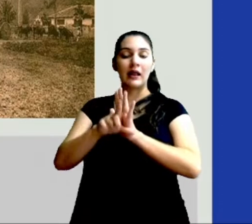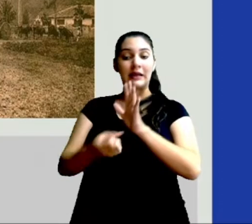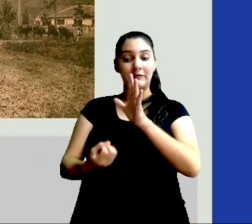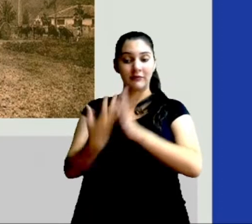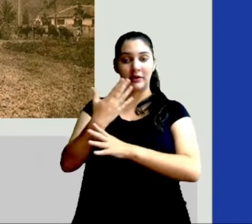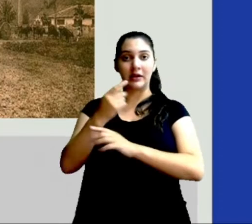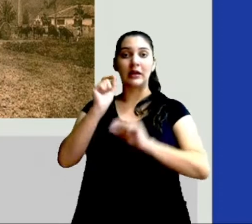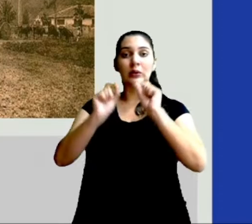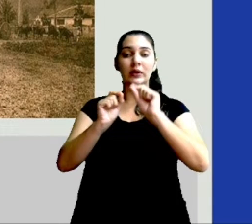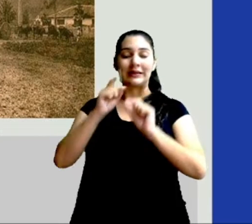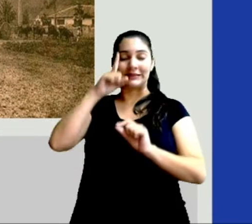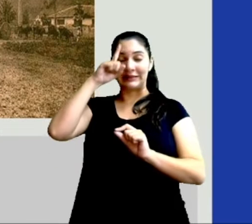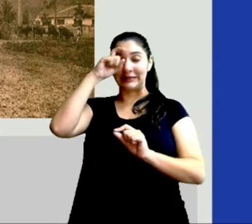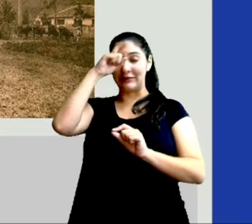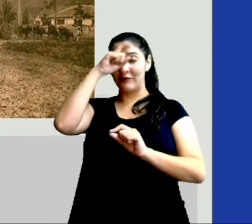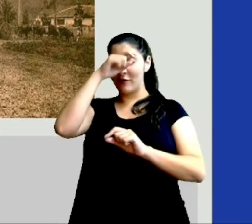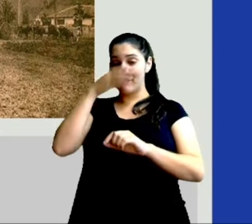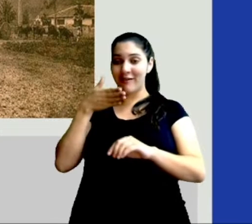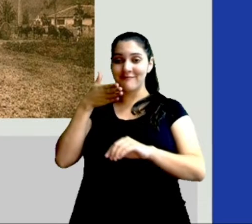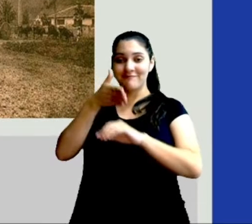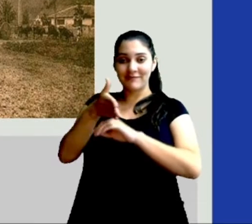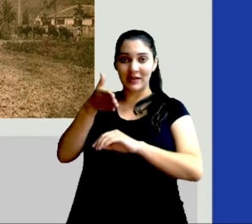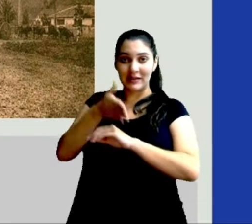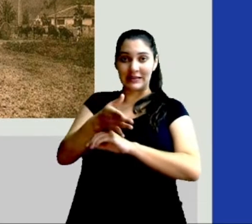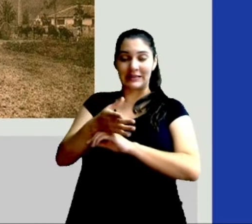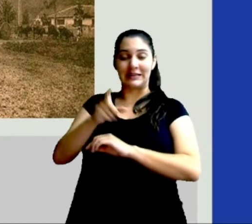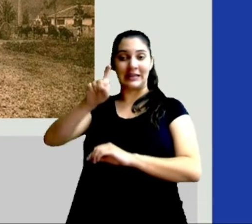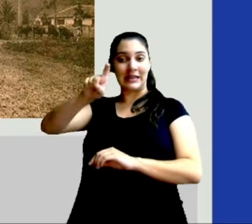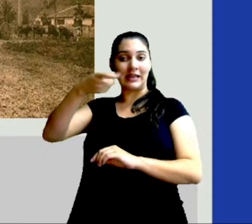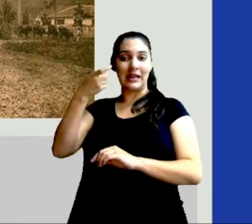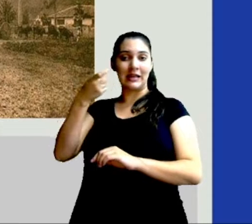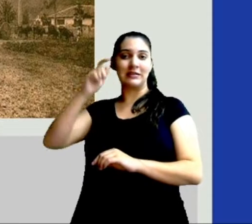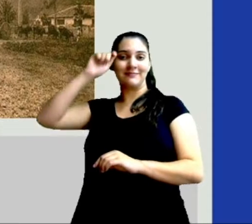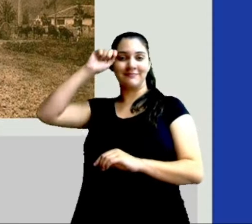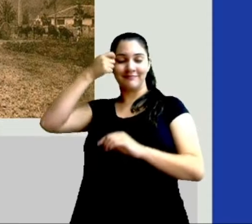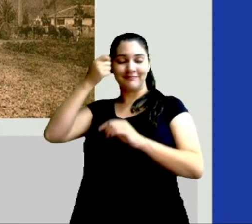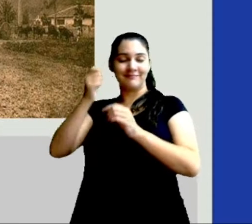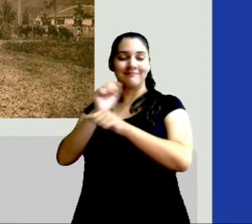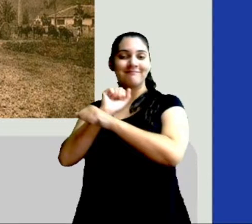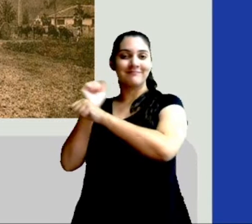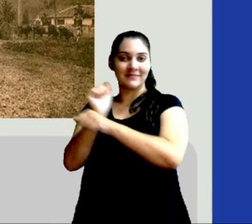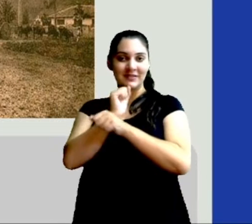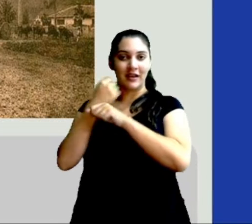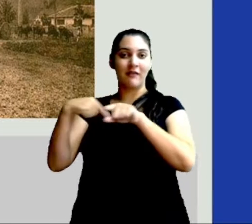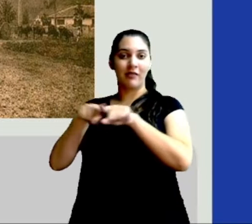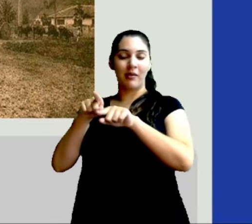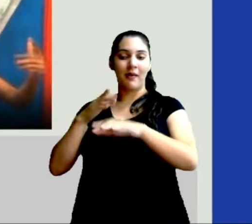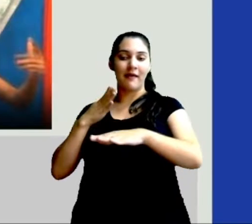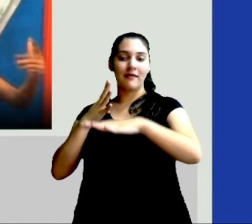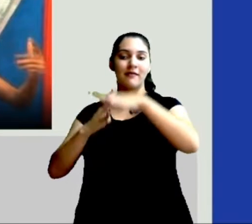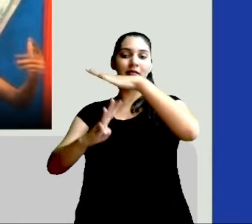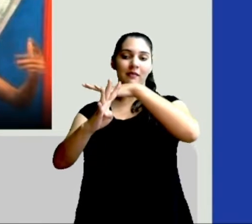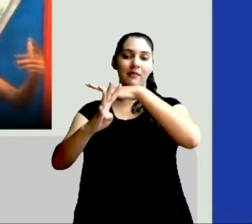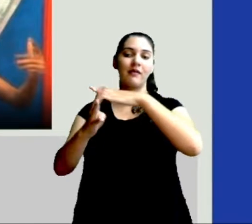de dificultar o acesso de ex-escravizados e imigrantes à